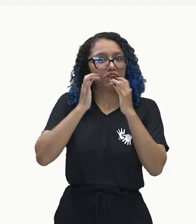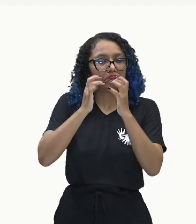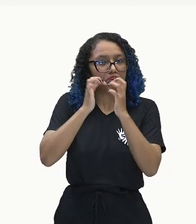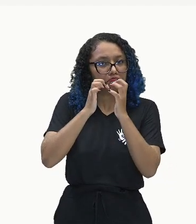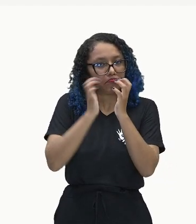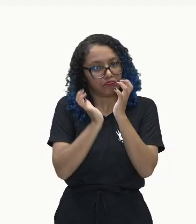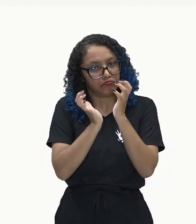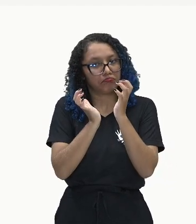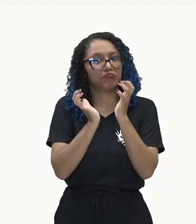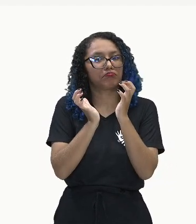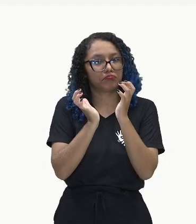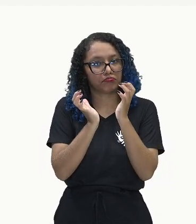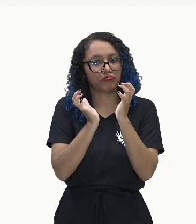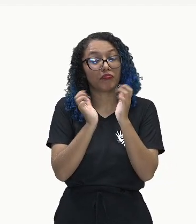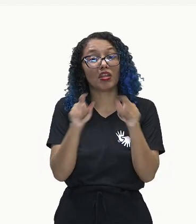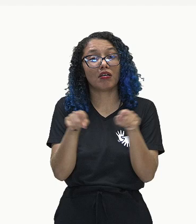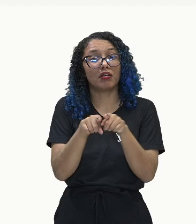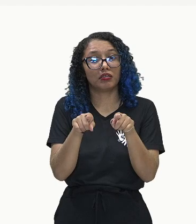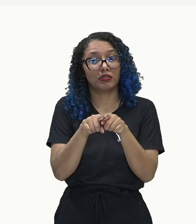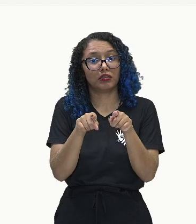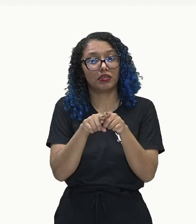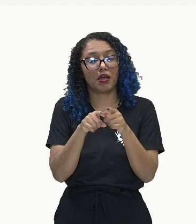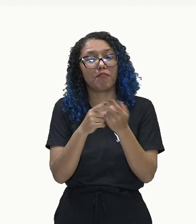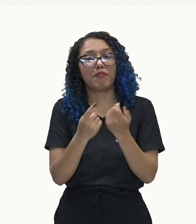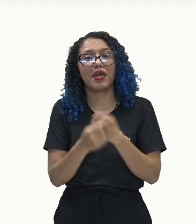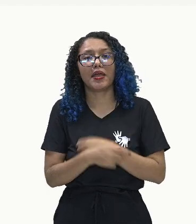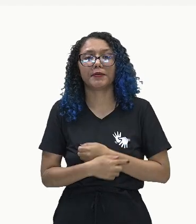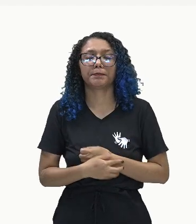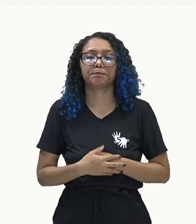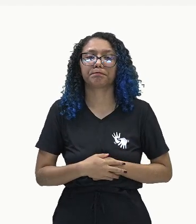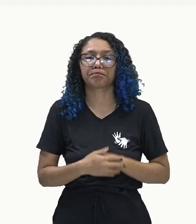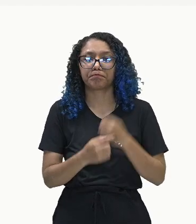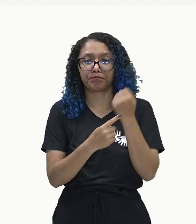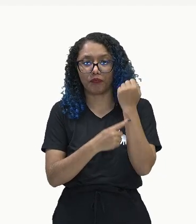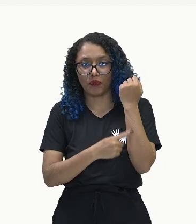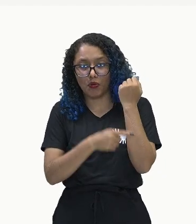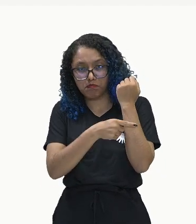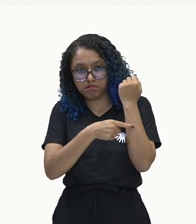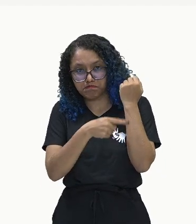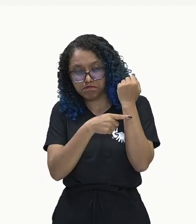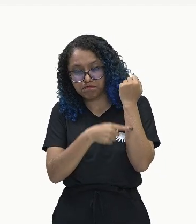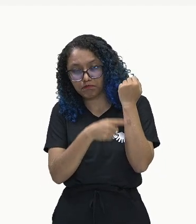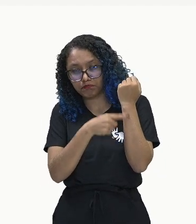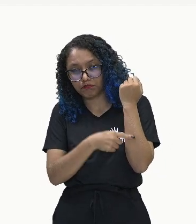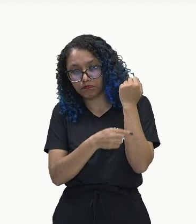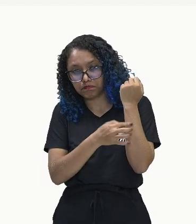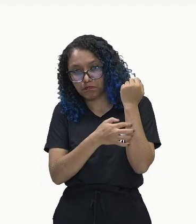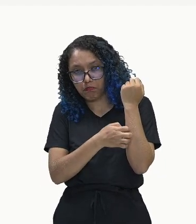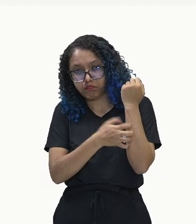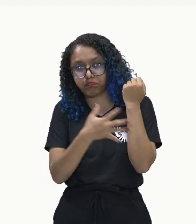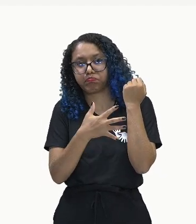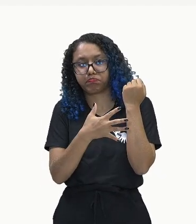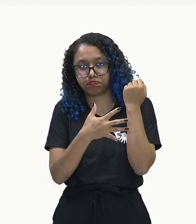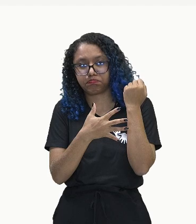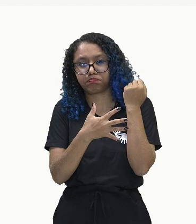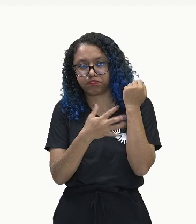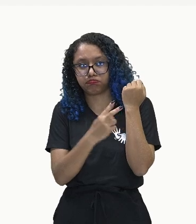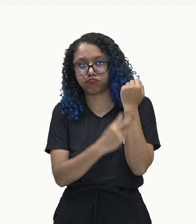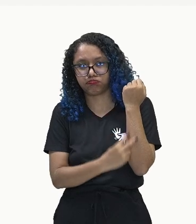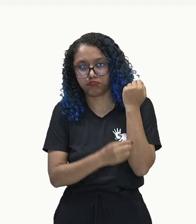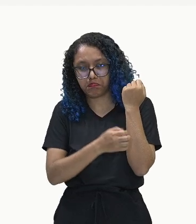né? Então, até problemas de varizes. Então, são doenças relacionadas ao